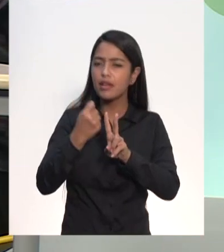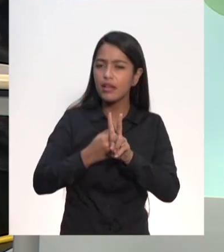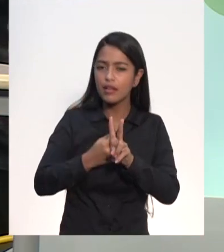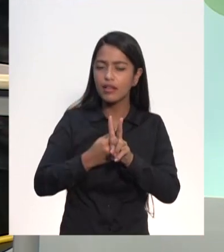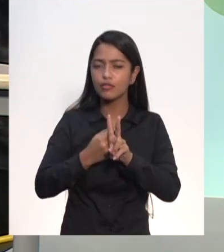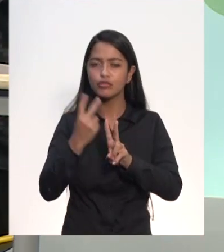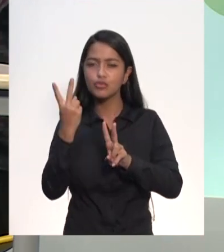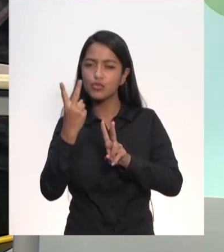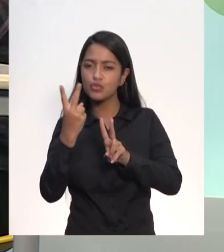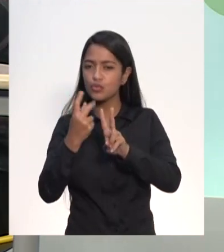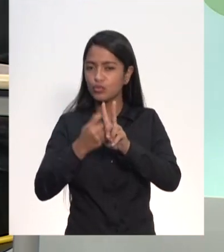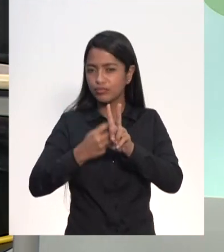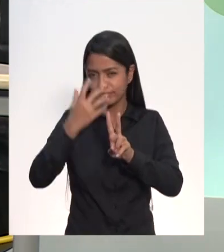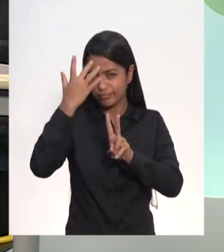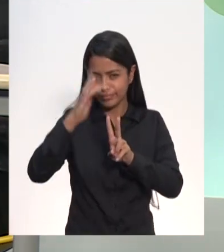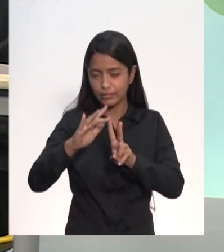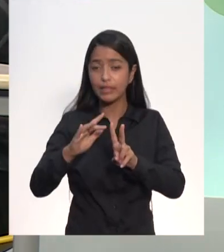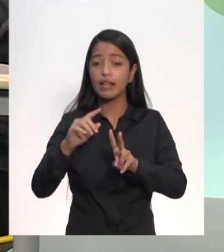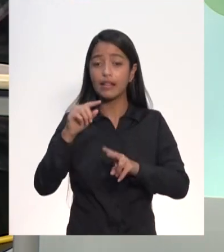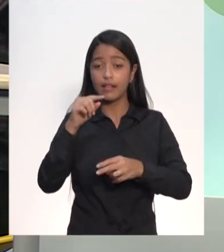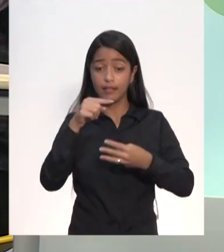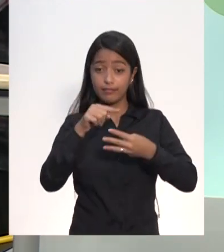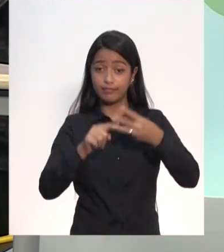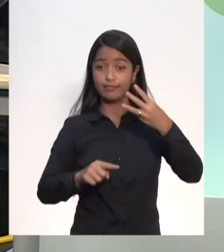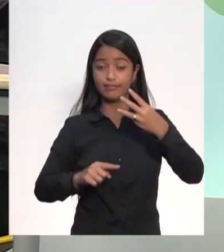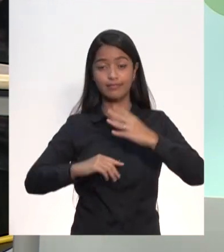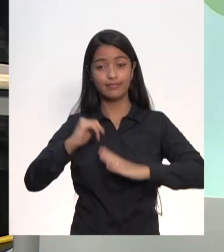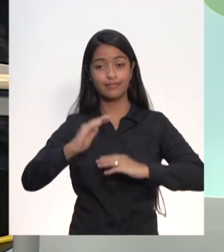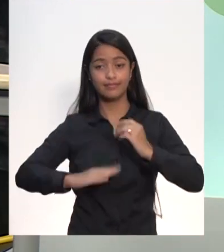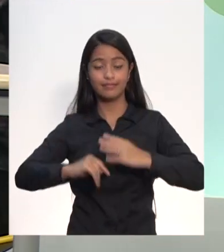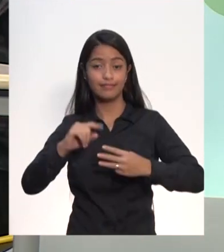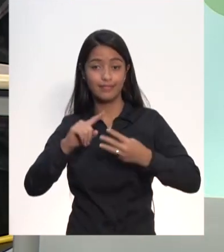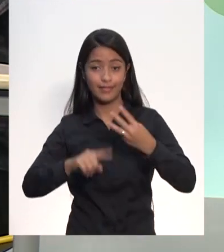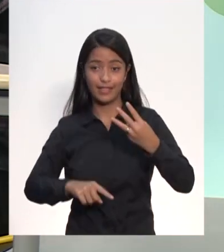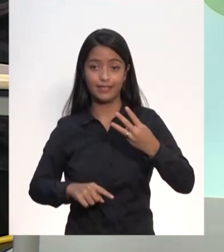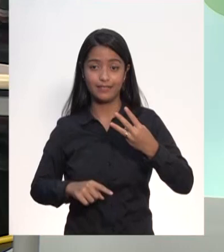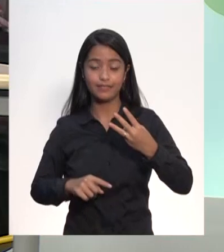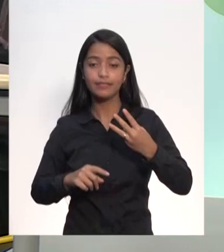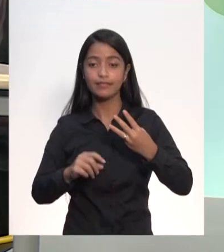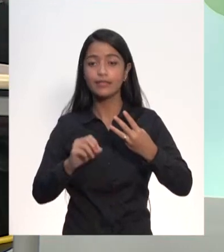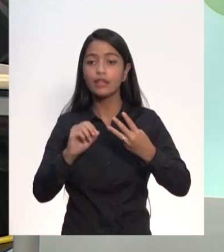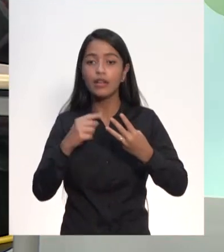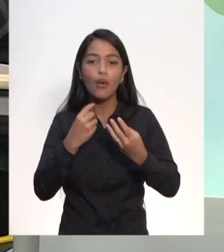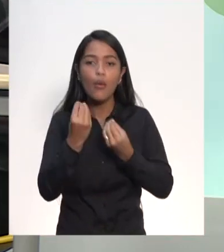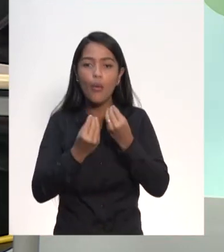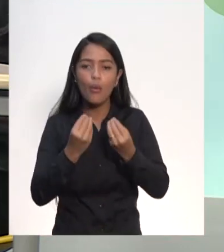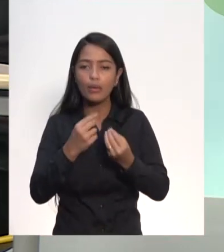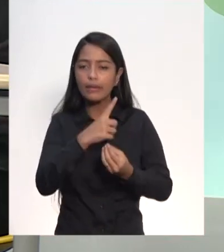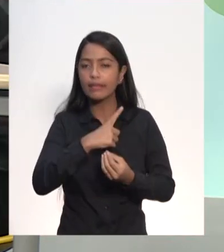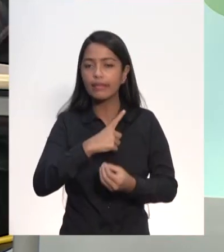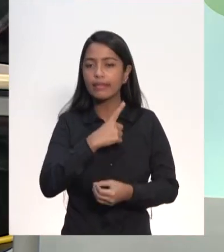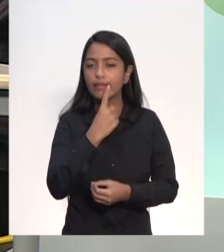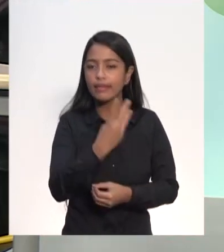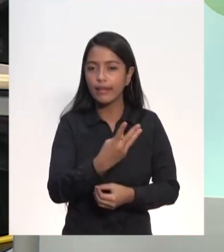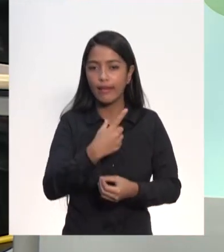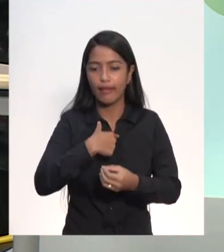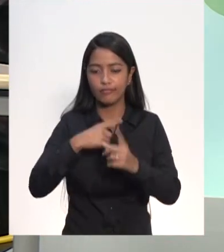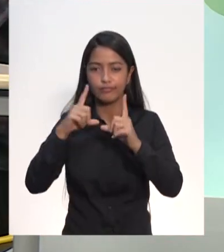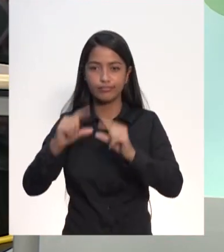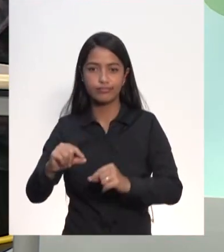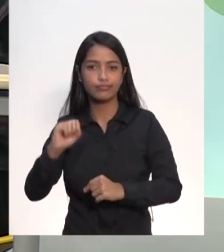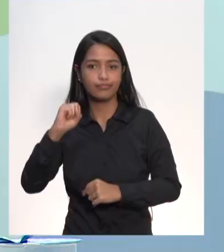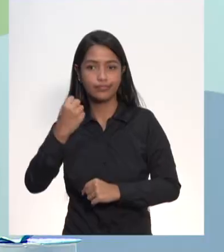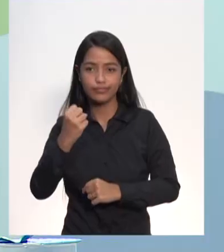13 habilidades. Então, não foi uma tarefa fácil a gente pegar de 13, reduzir para 8, pegar de 8